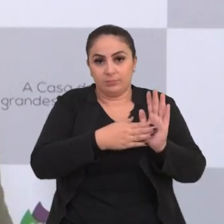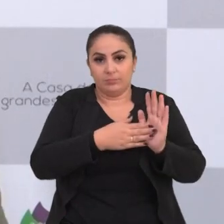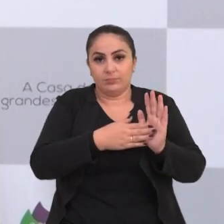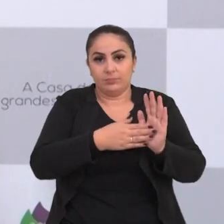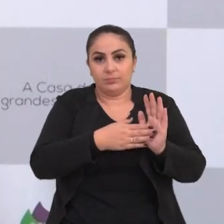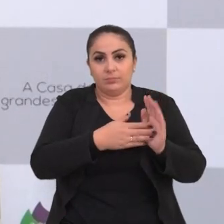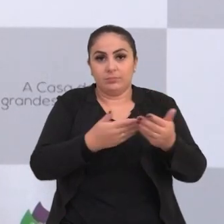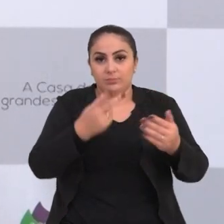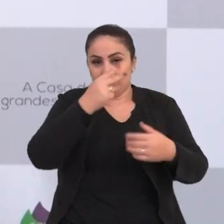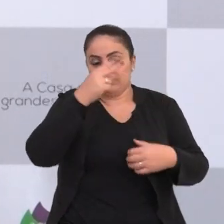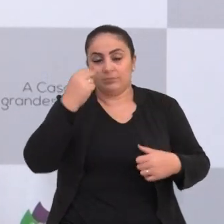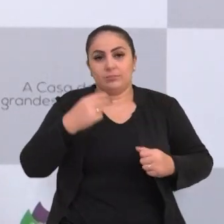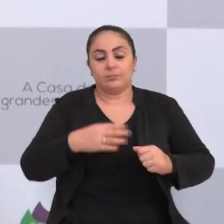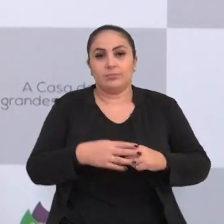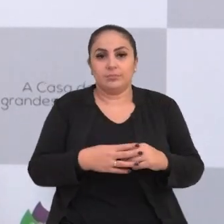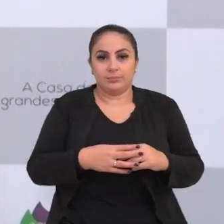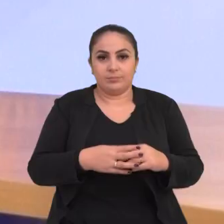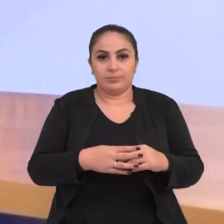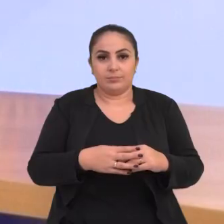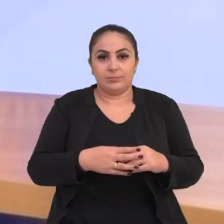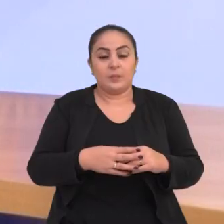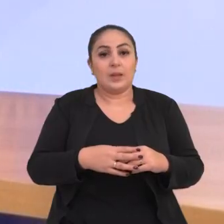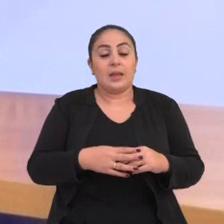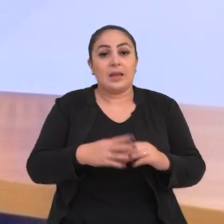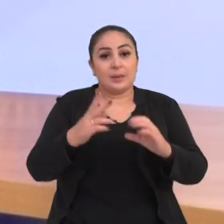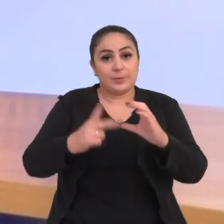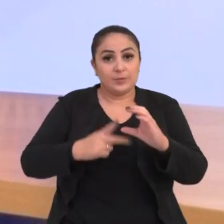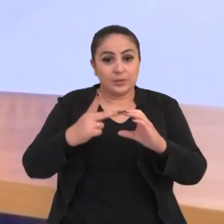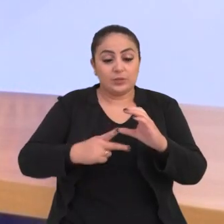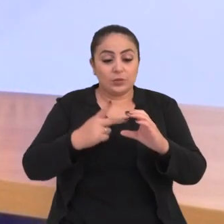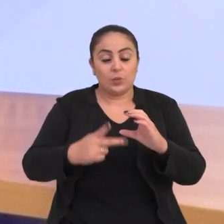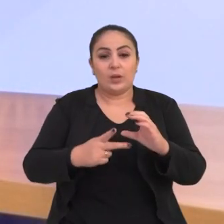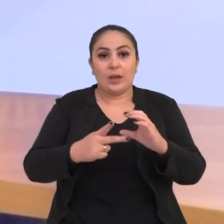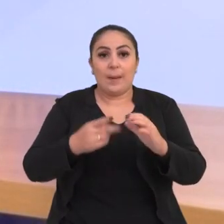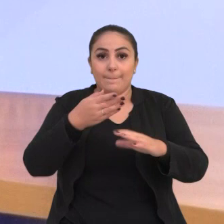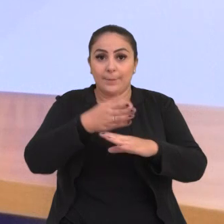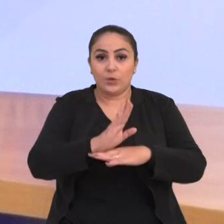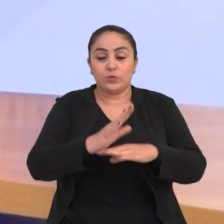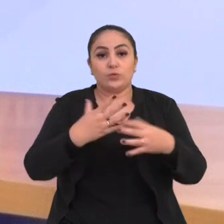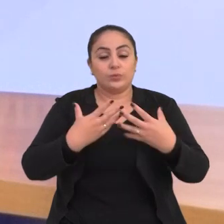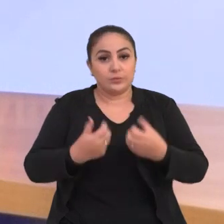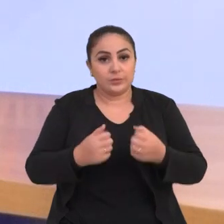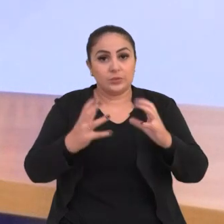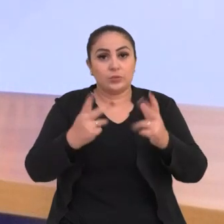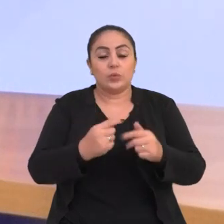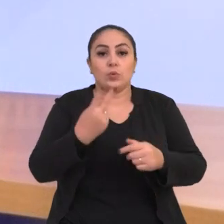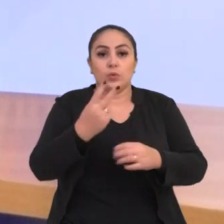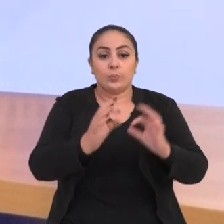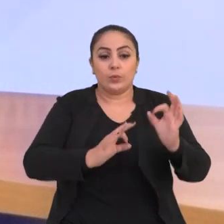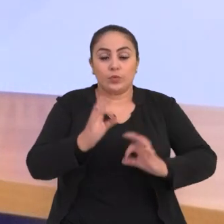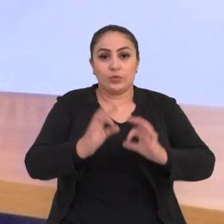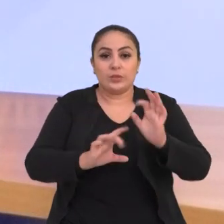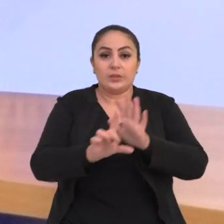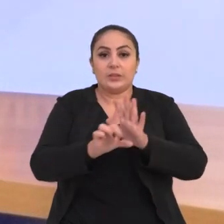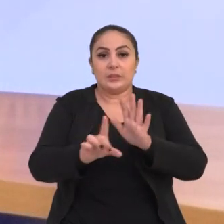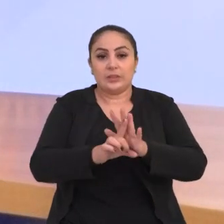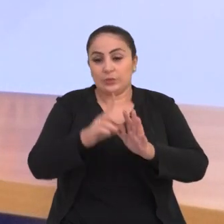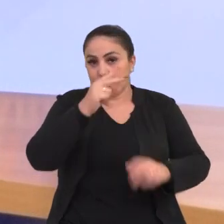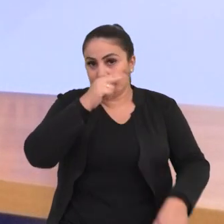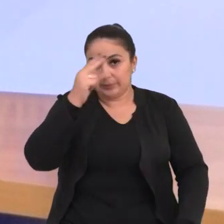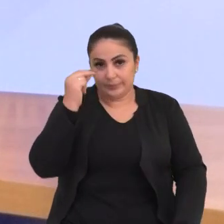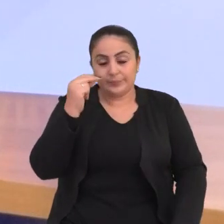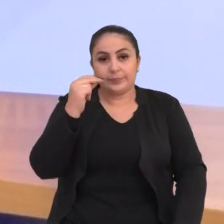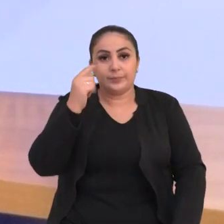propondo ao Executivo Municipal. O Parlamento Municipal aprovou de forma unânime 2 projetos de lei do